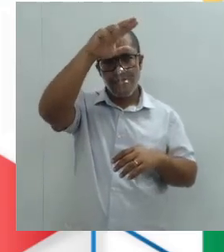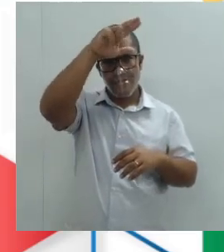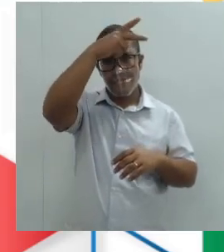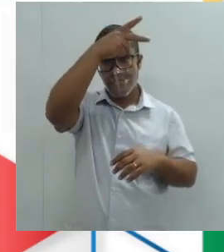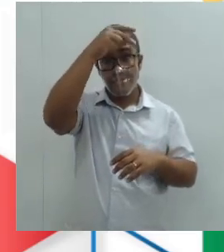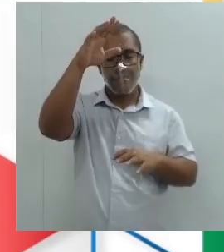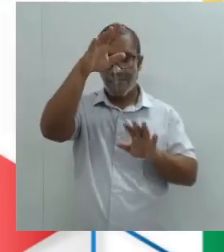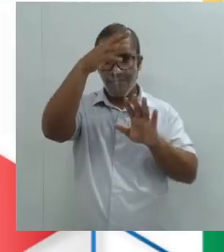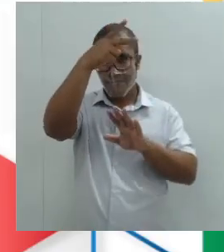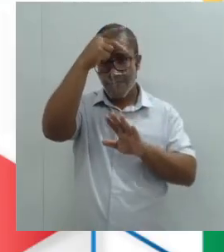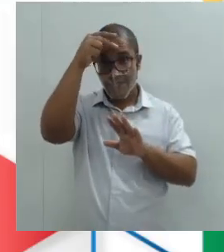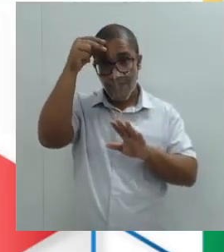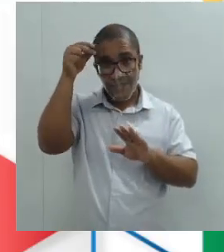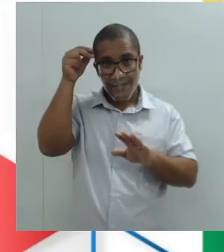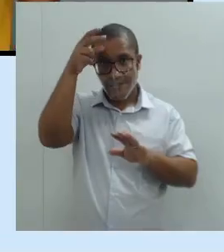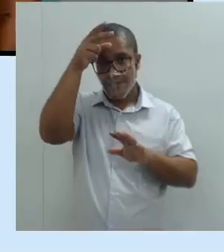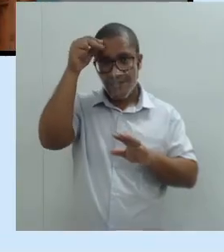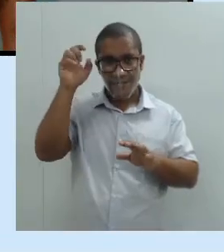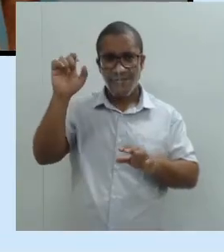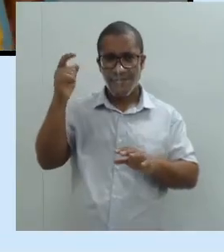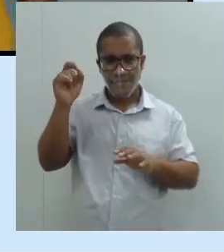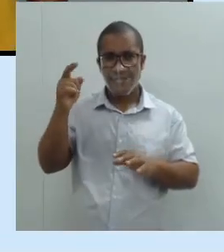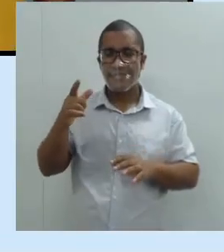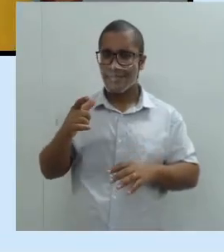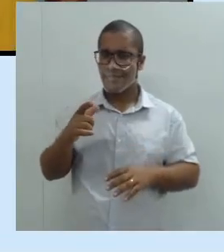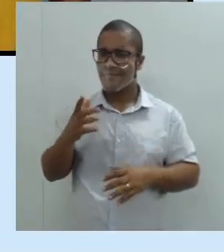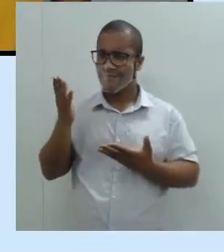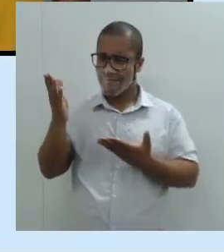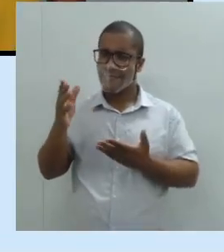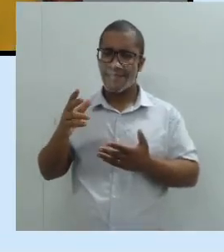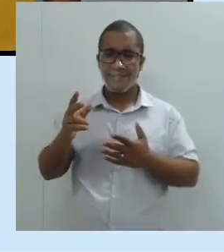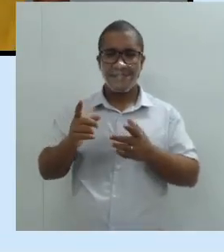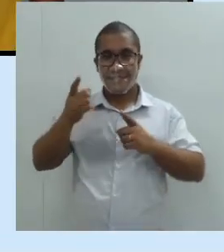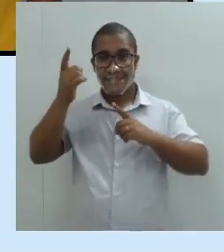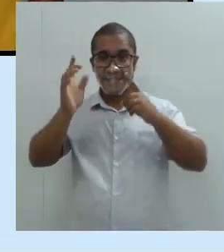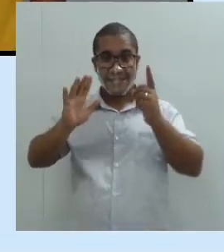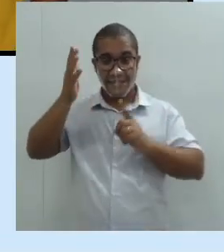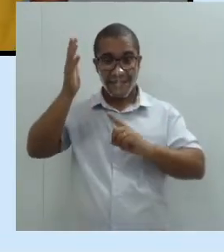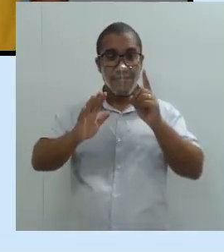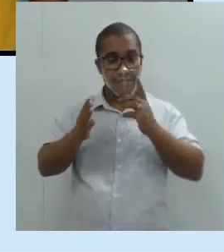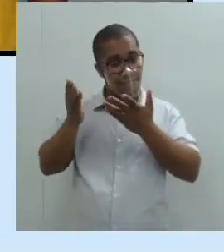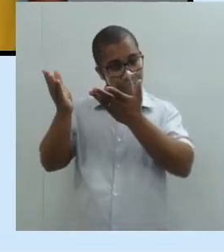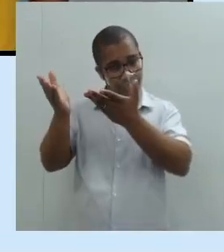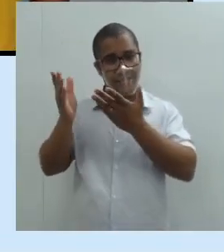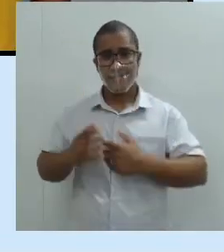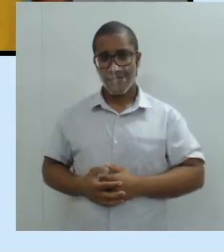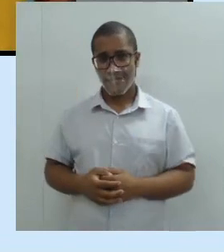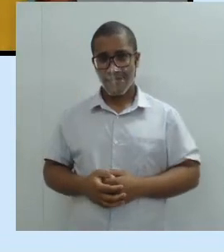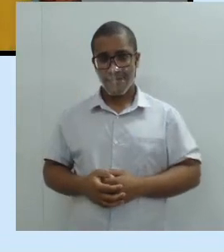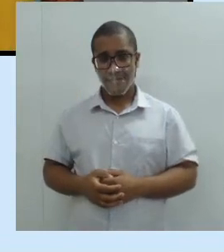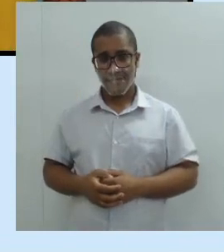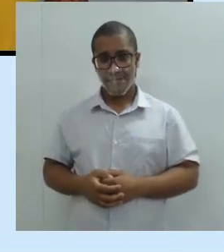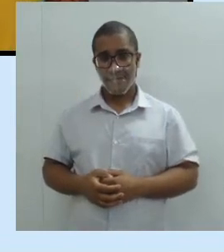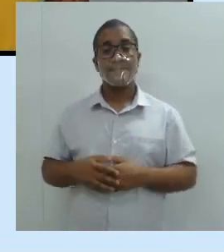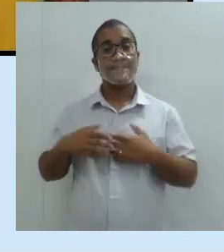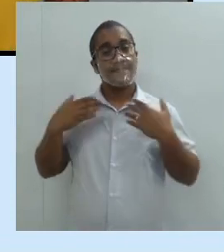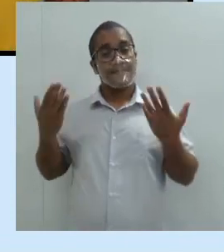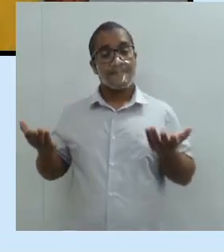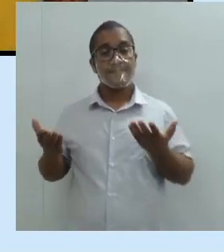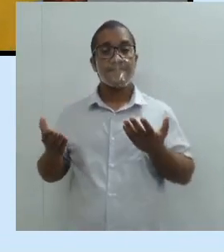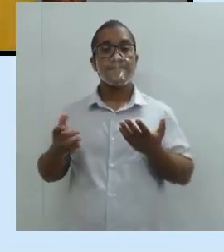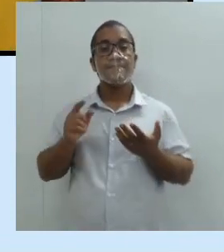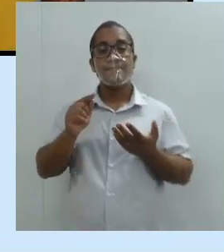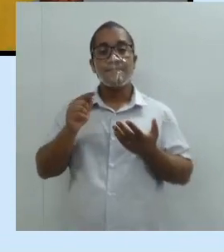Olinda. Eita, saudade do meu carnaval! Enfim, o que é que acontece aí, galera? A preservação